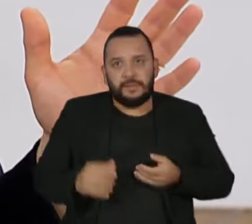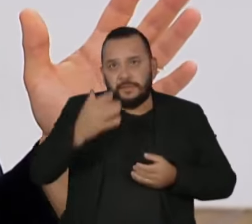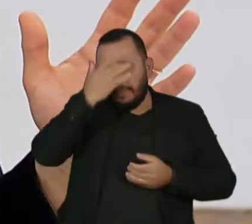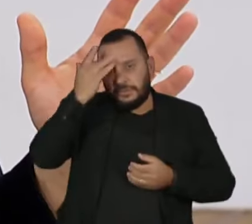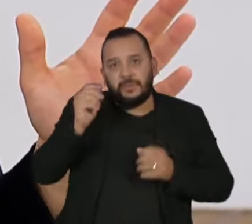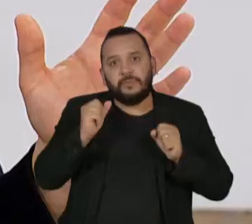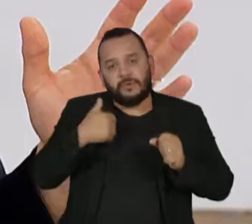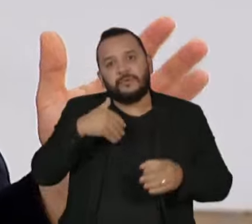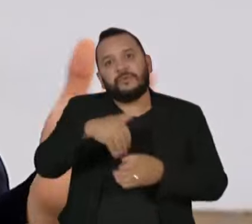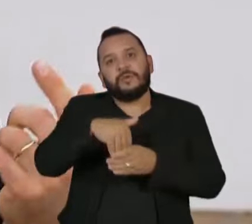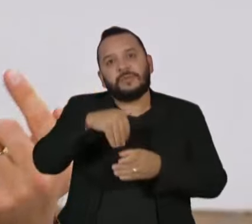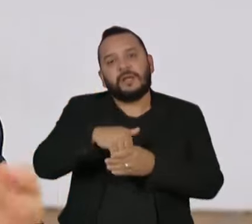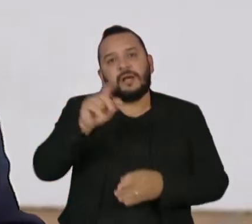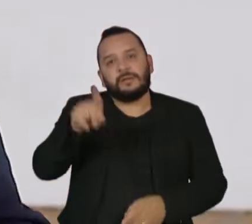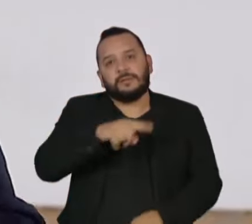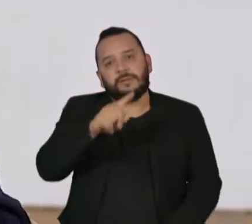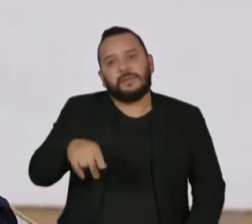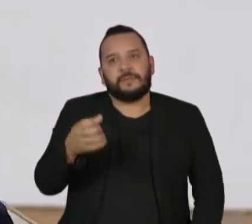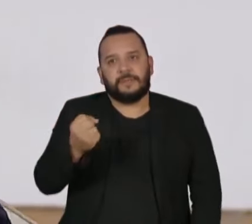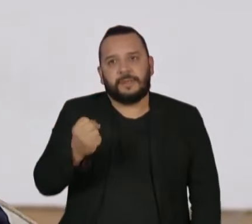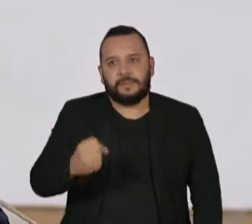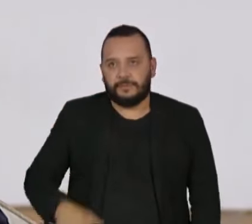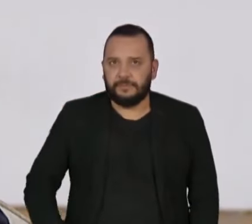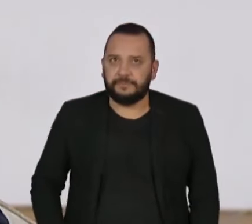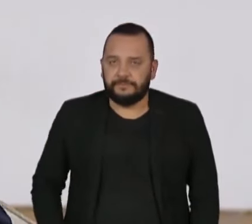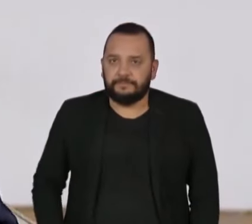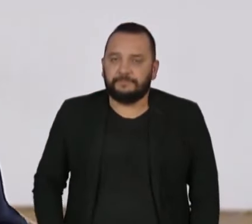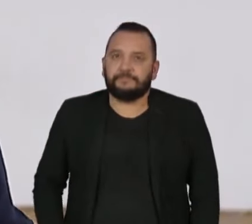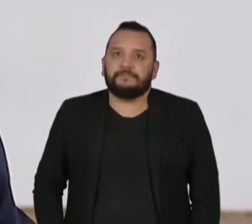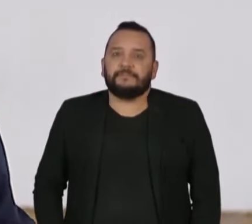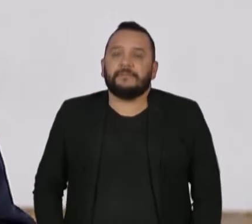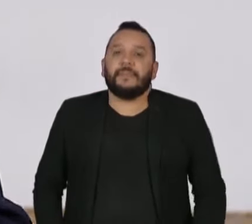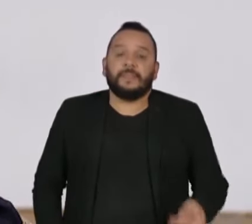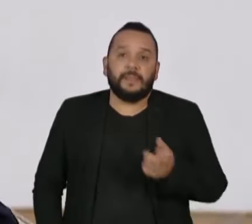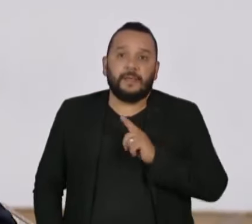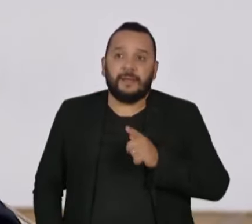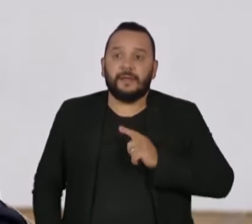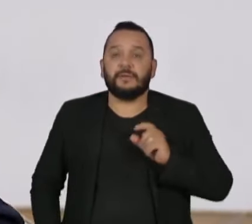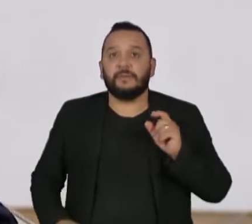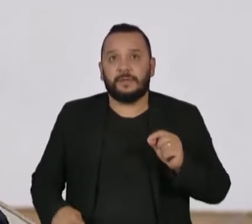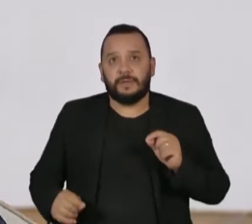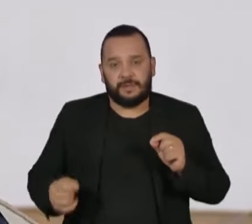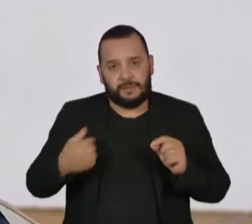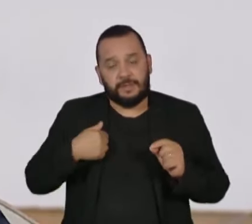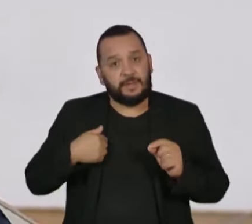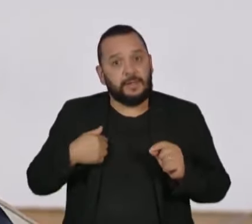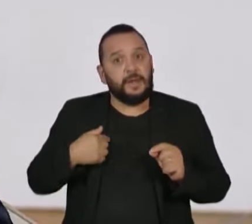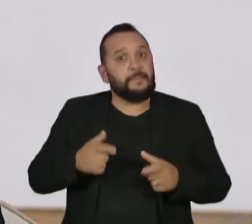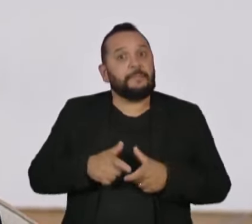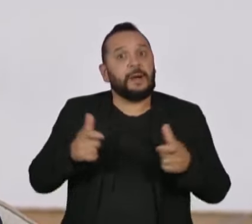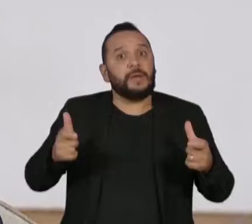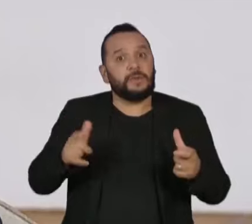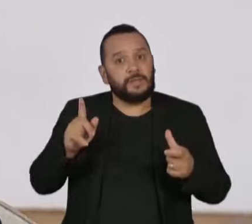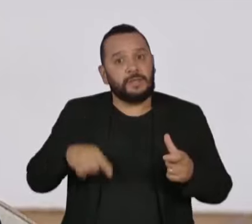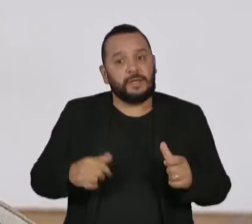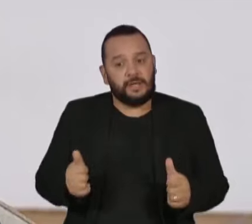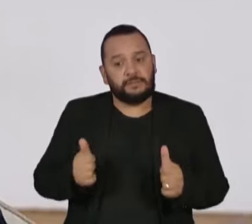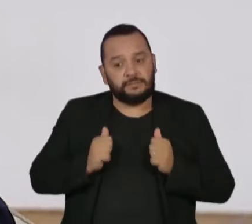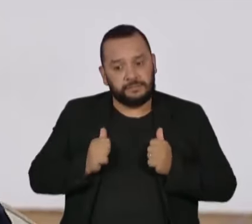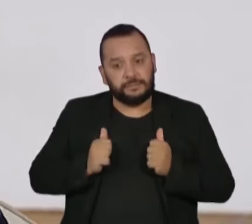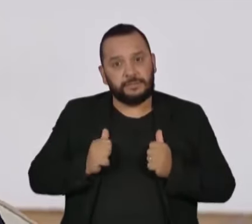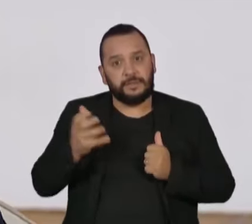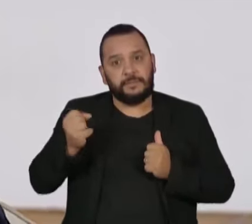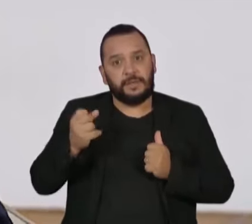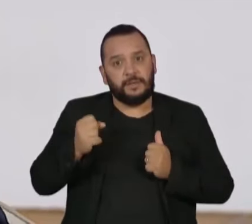o voto nós tivemos o grande vencedor da eleição sendo abstenção nulos e brancos se esse eleitor for votar